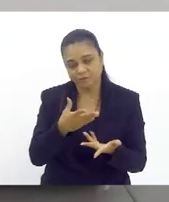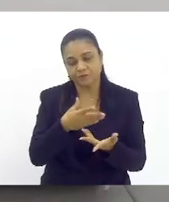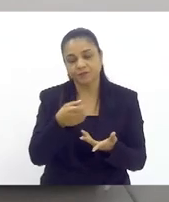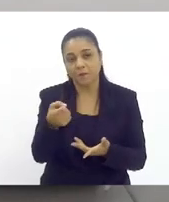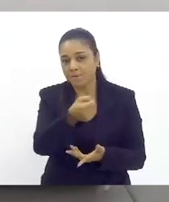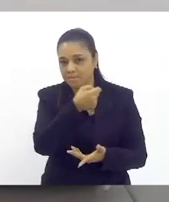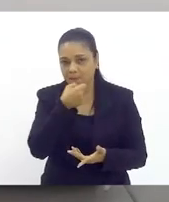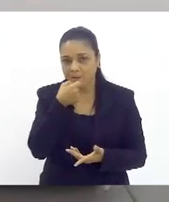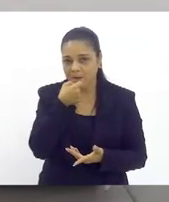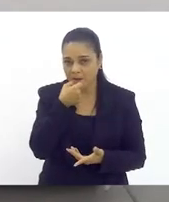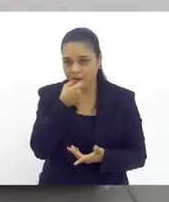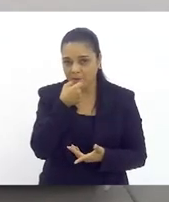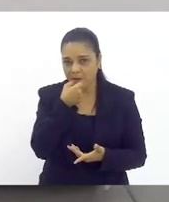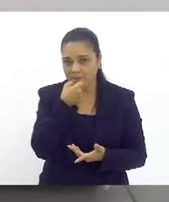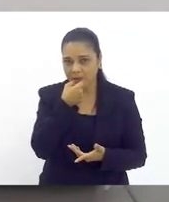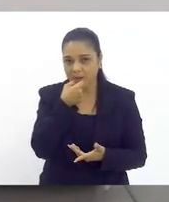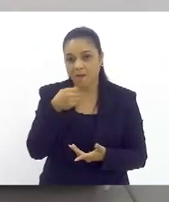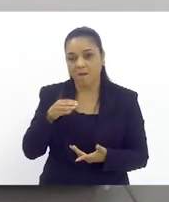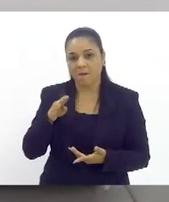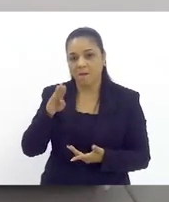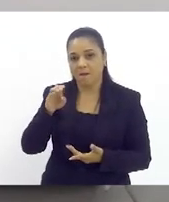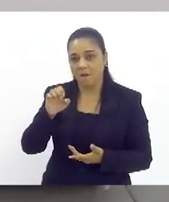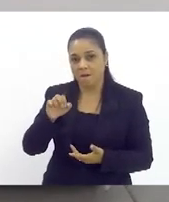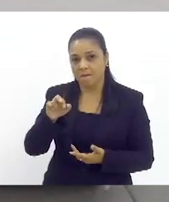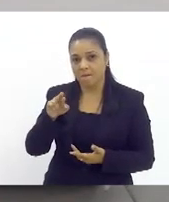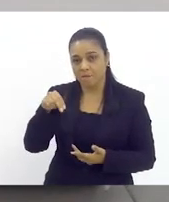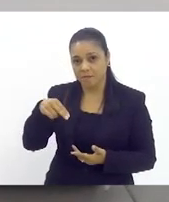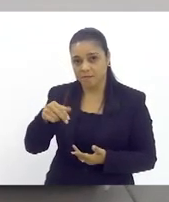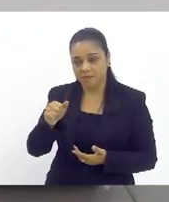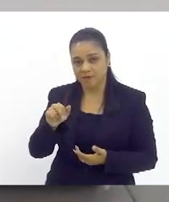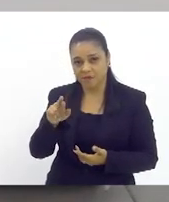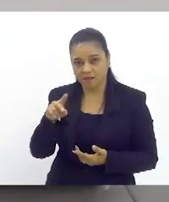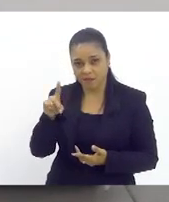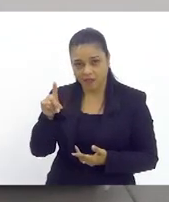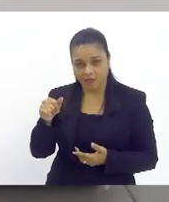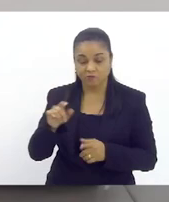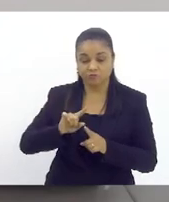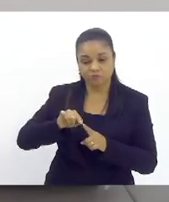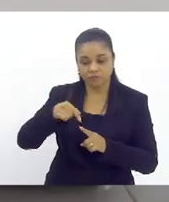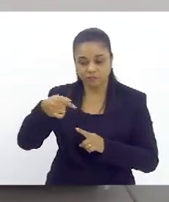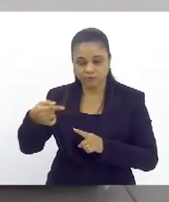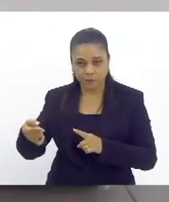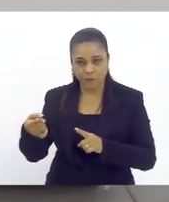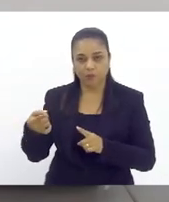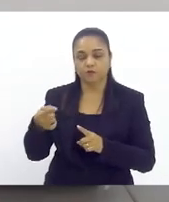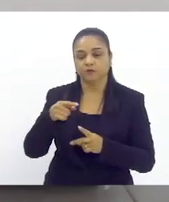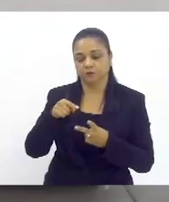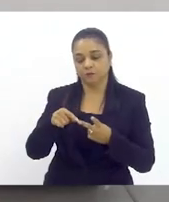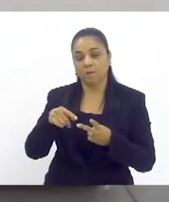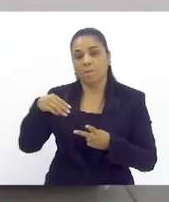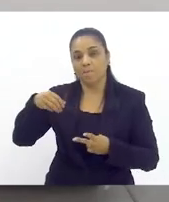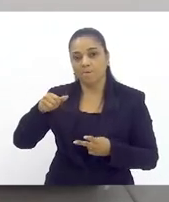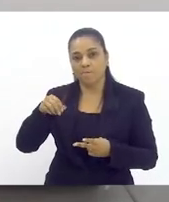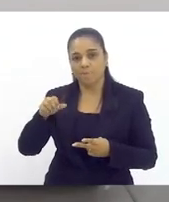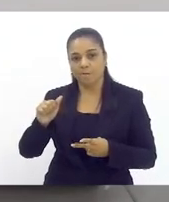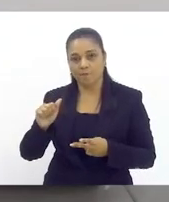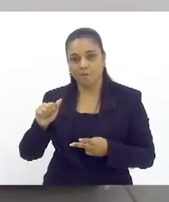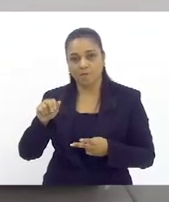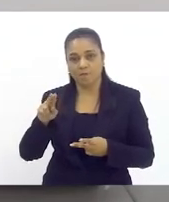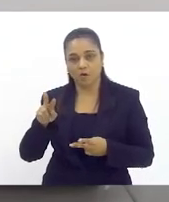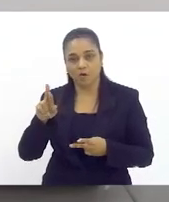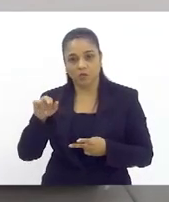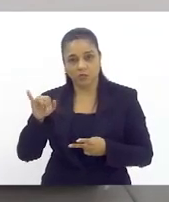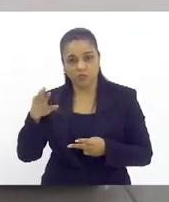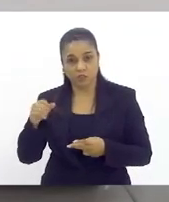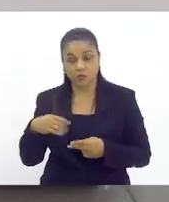para o Bernardo furrer e depois para o Maurício Ruiz dando é quatro